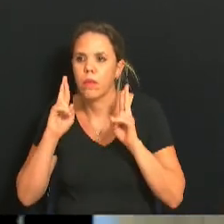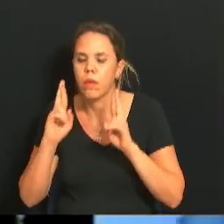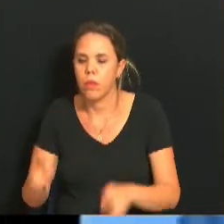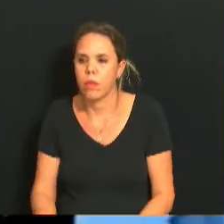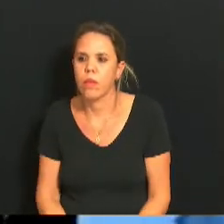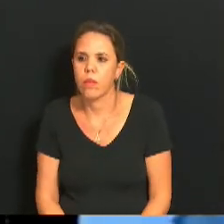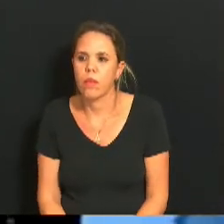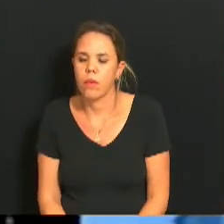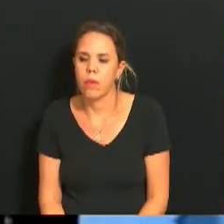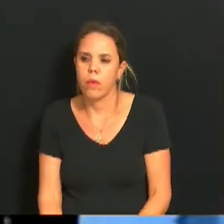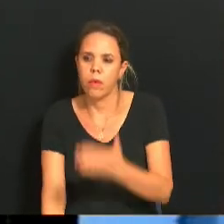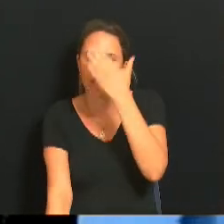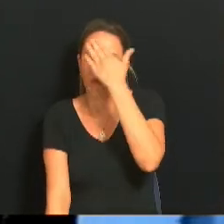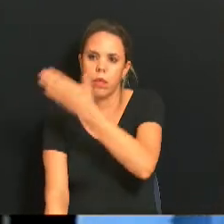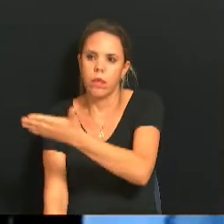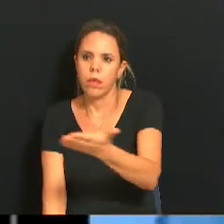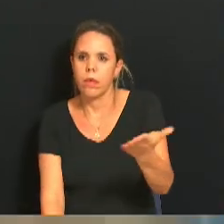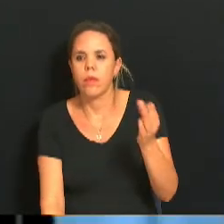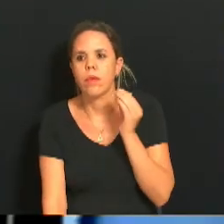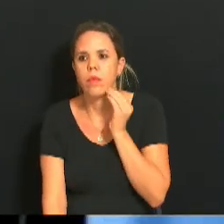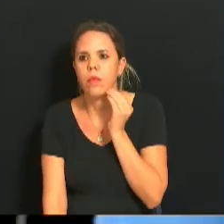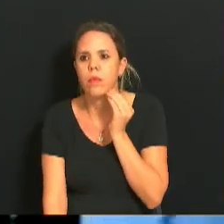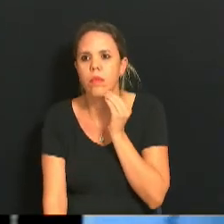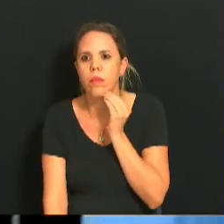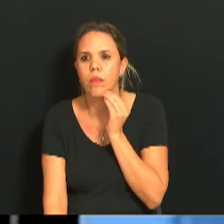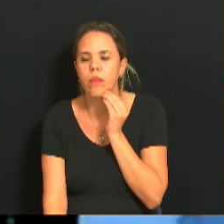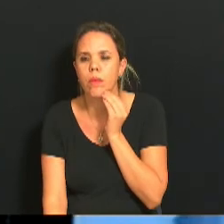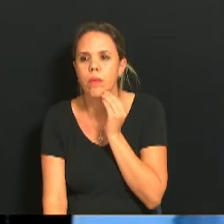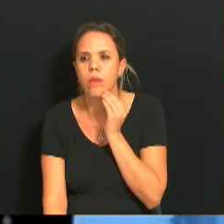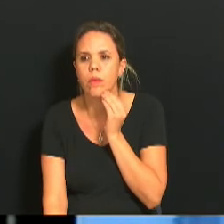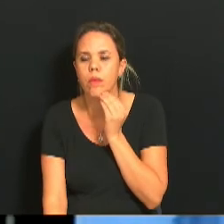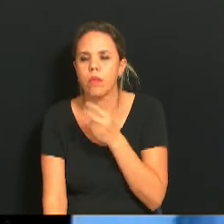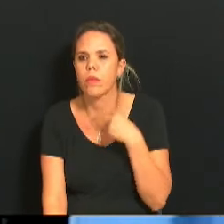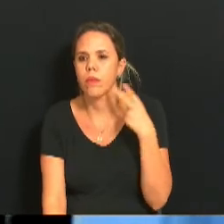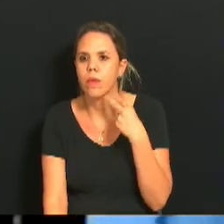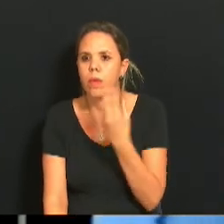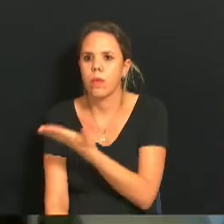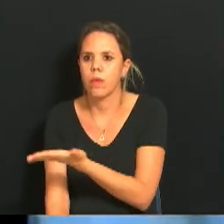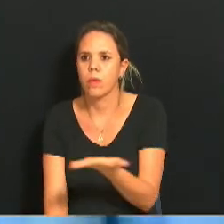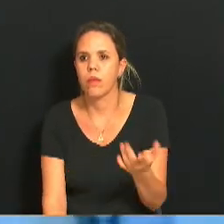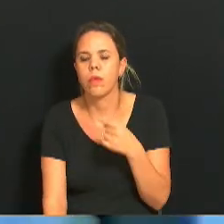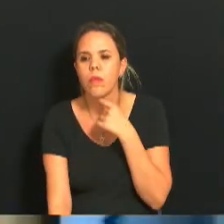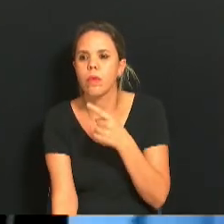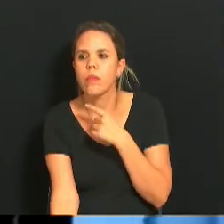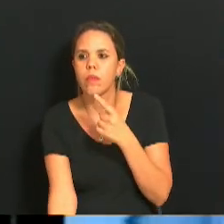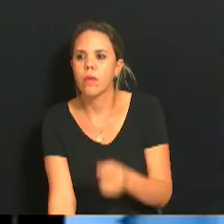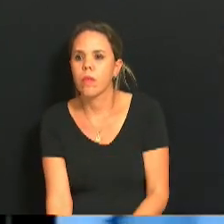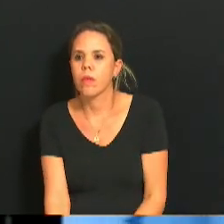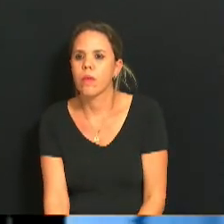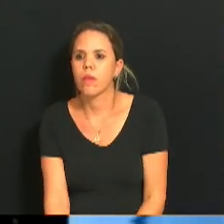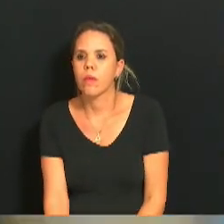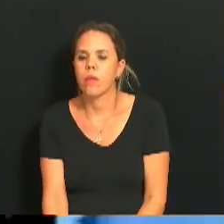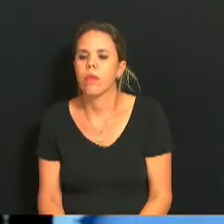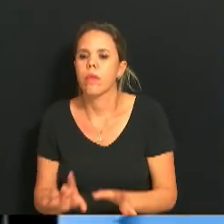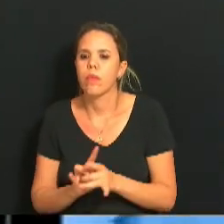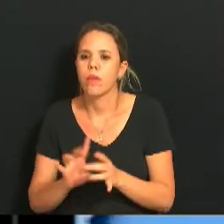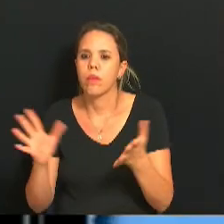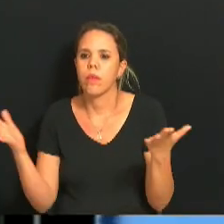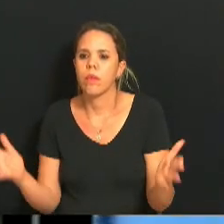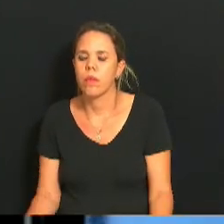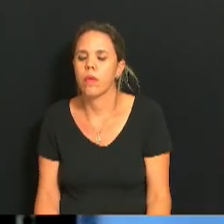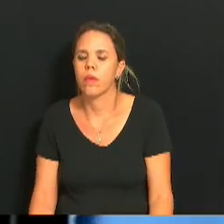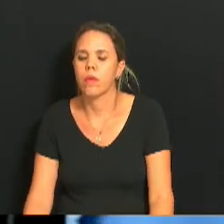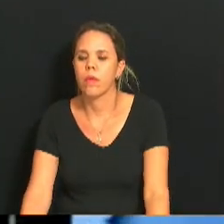patrimônio então muito obrigada pela oportunidade agradeceu aos vereadores questionamentos e ficamos à disposição para